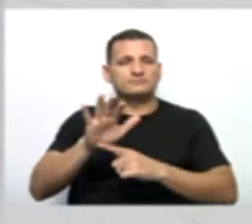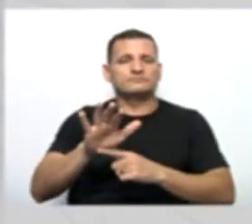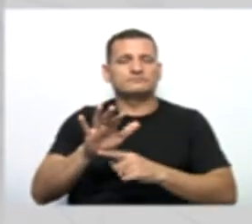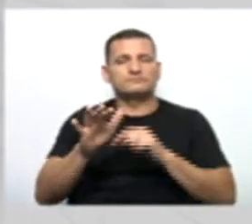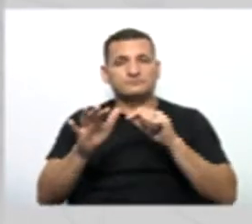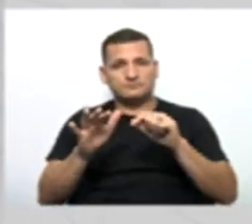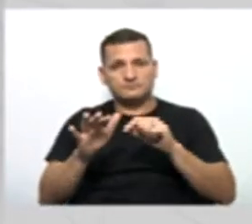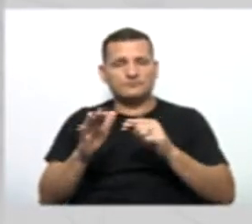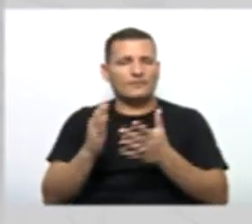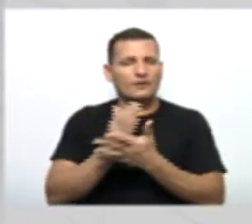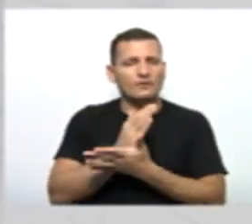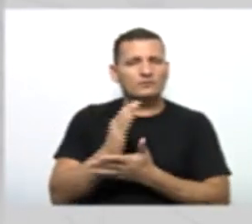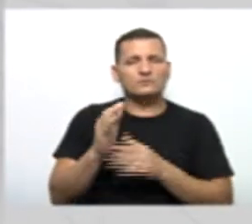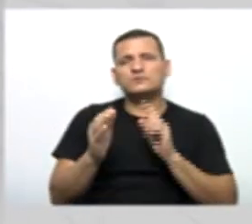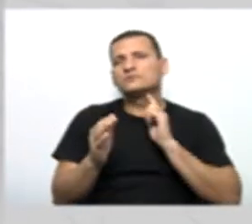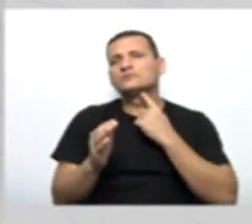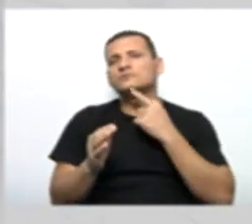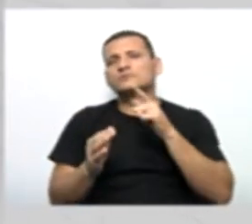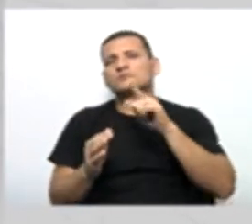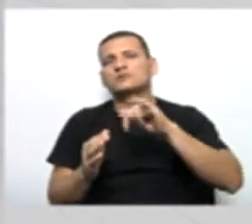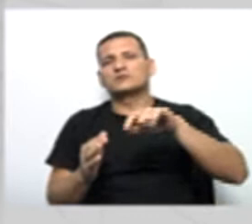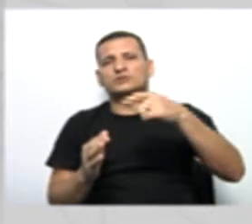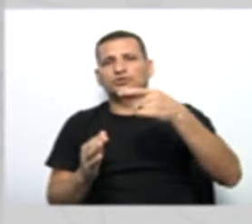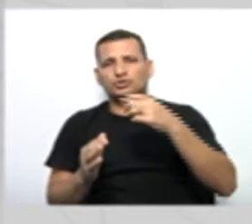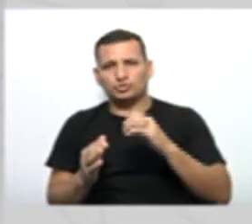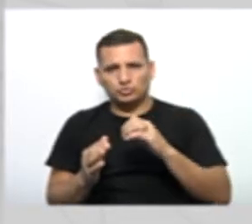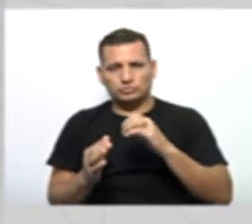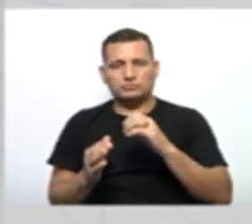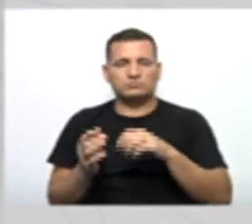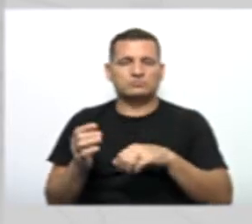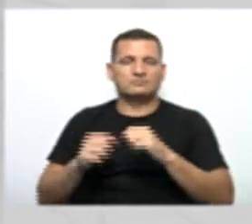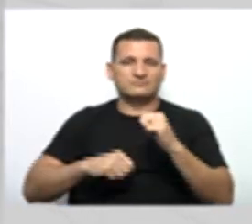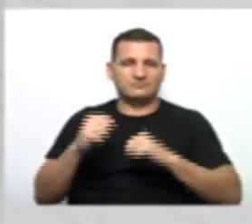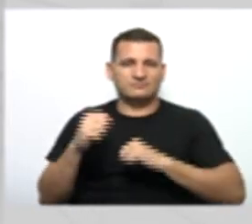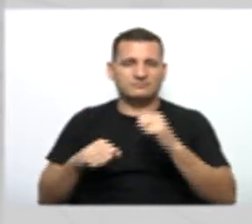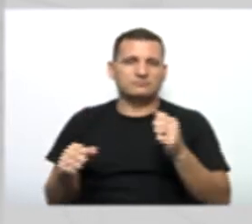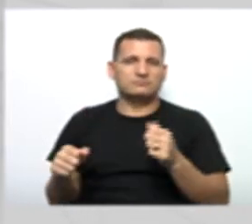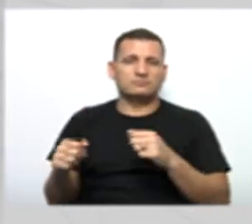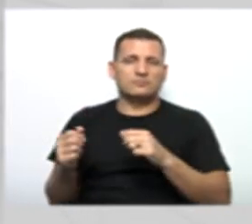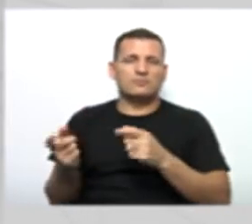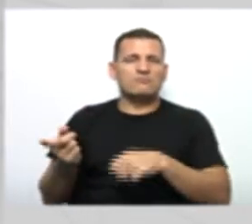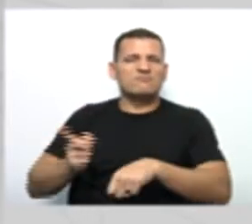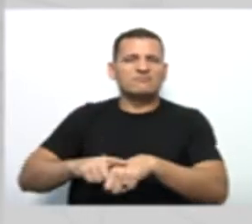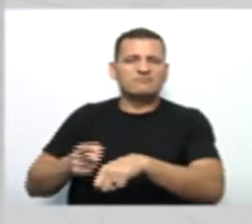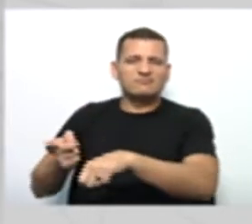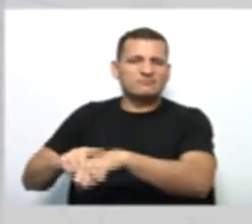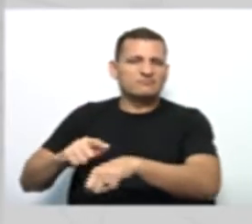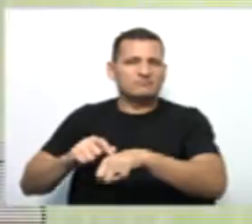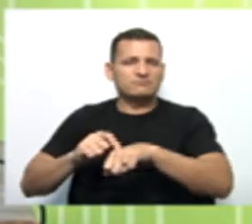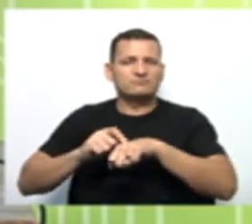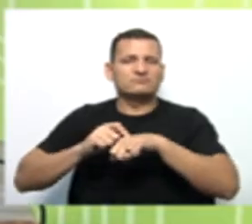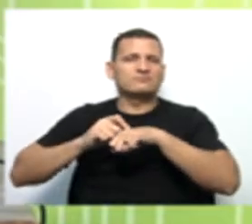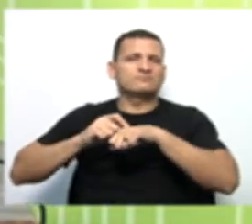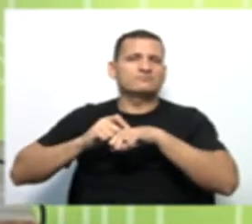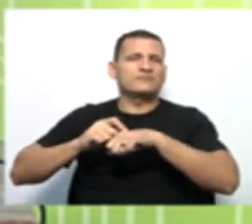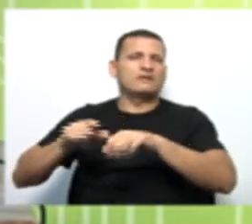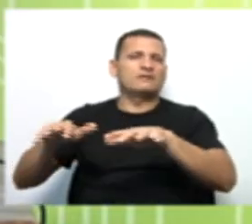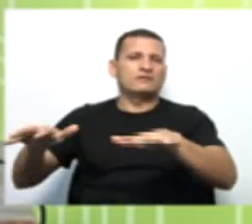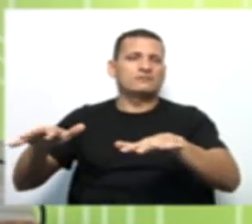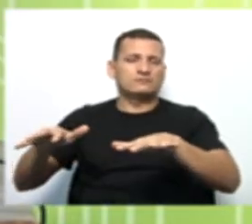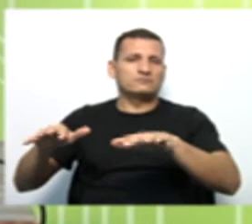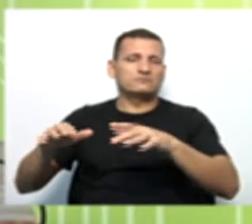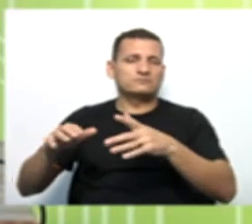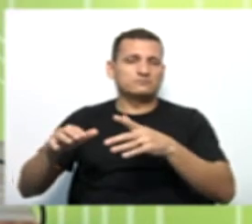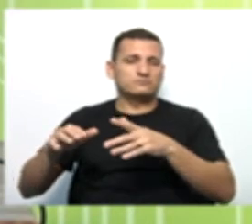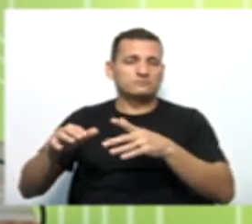alguns resíduos industriais estava levando a poluição até em áreas distantes dos locais onde existiam plantações, estavam